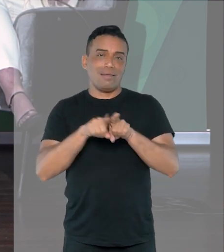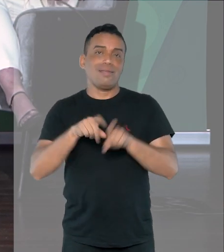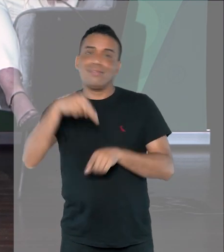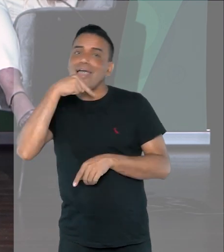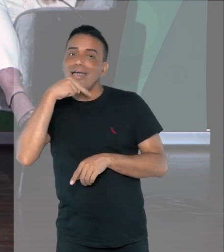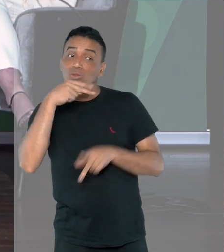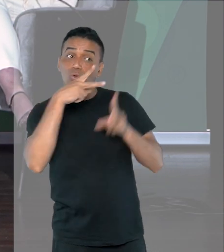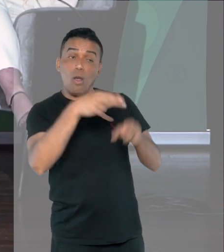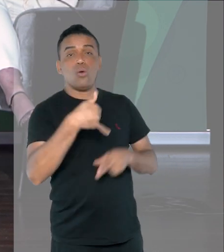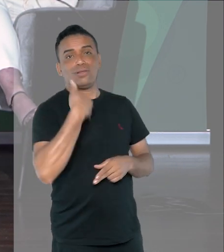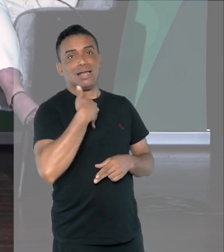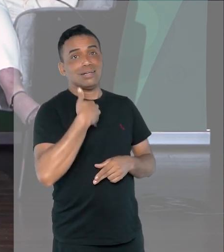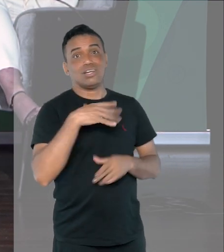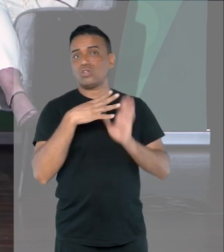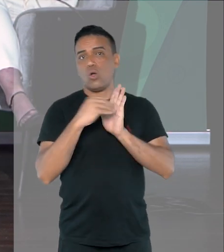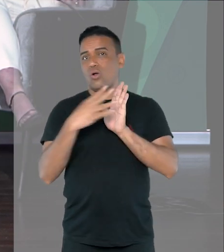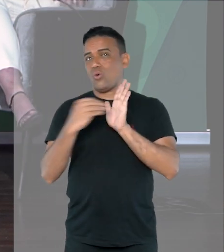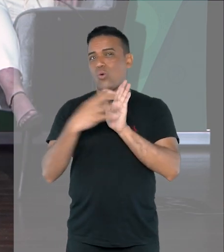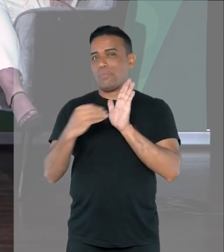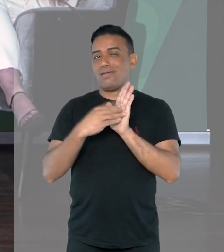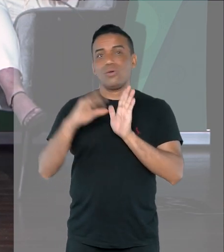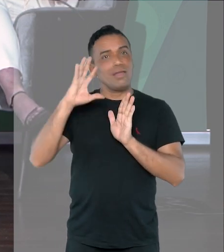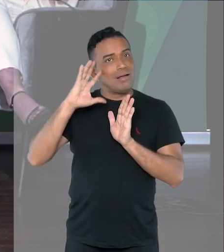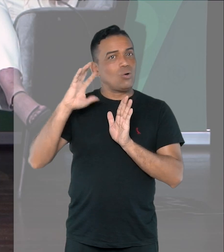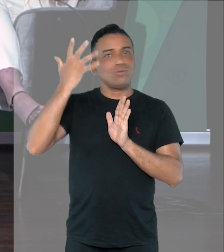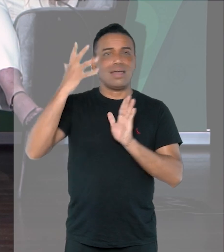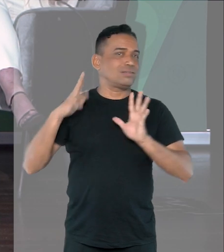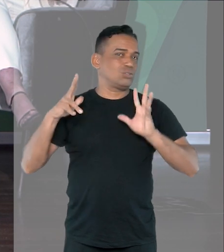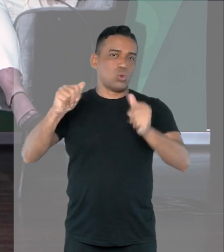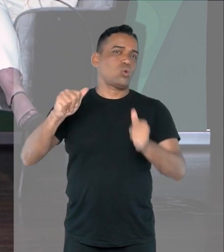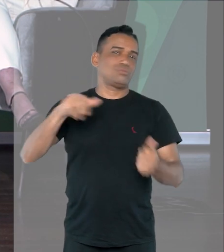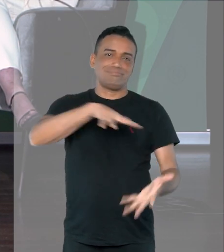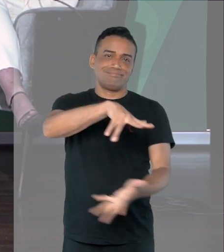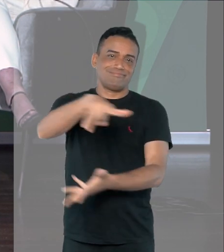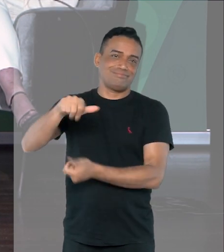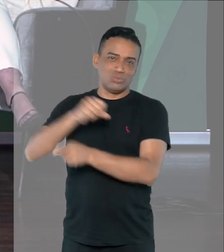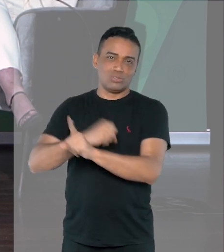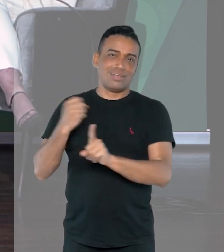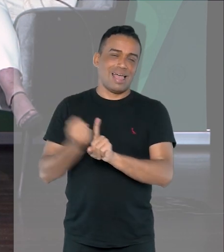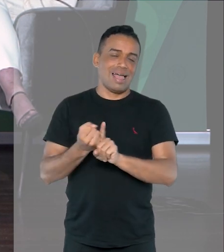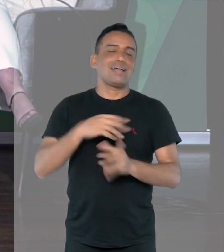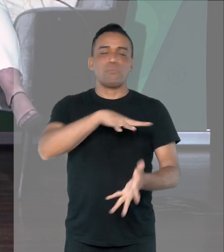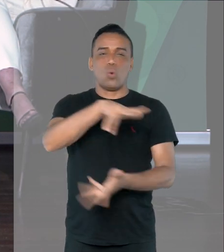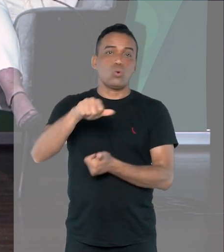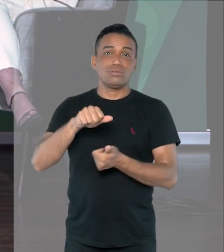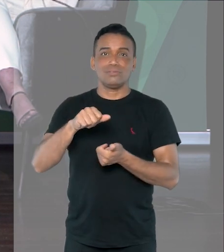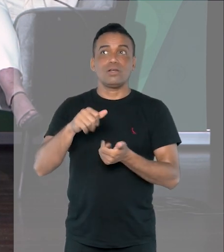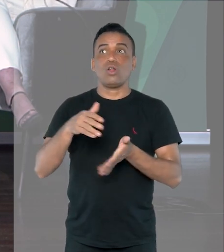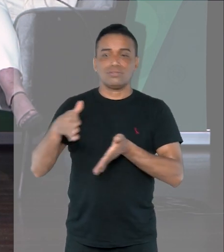idade dela, ela apenas reproduz o que acontece em toda a sociedade. Nós estamos caminhando por uma